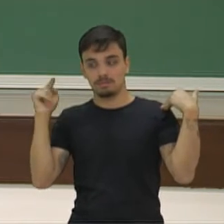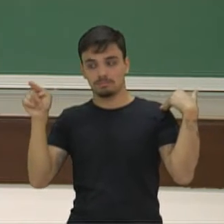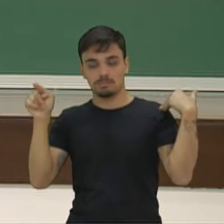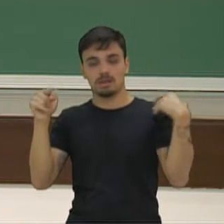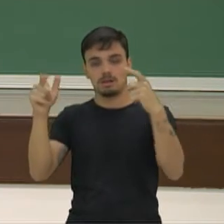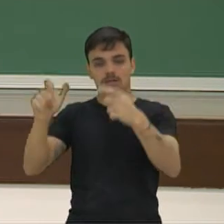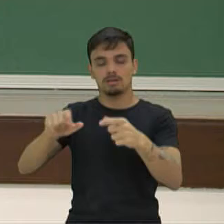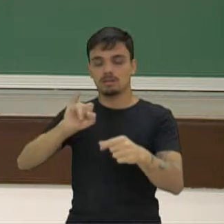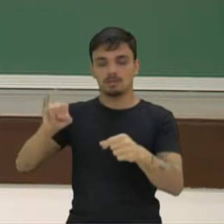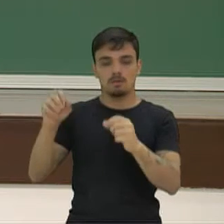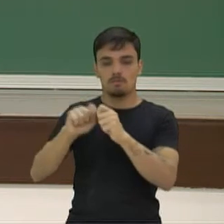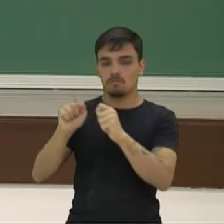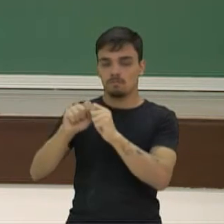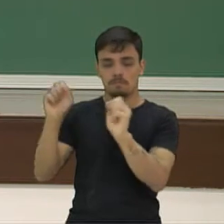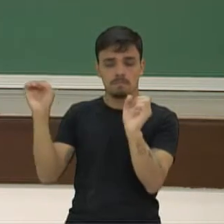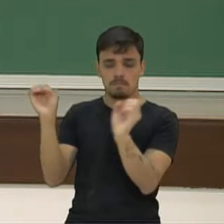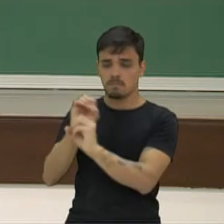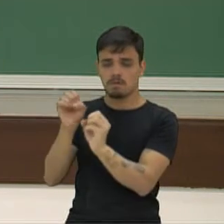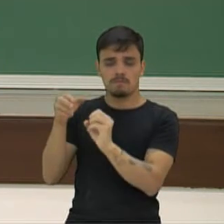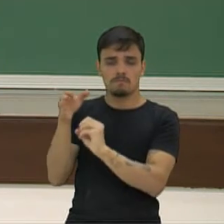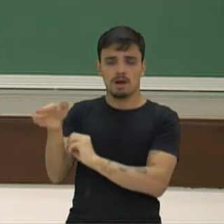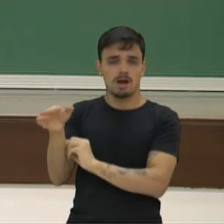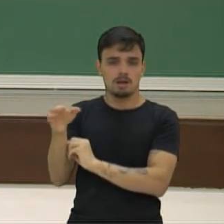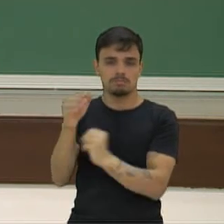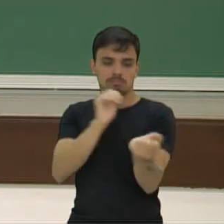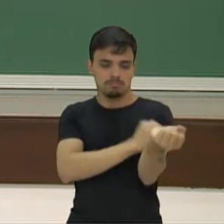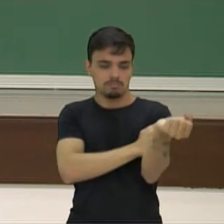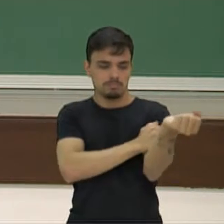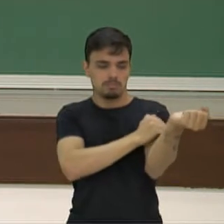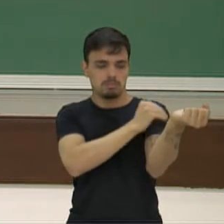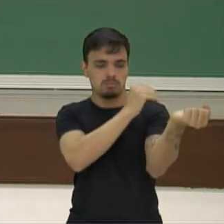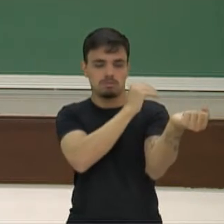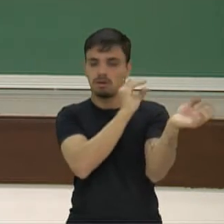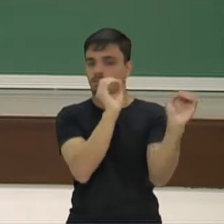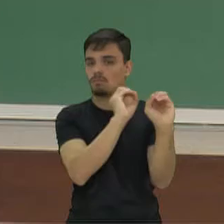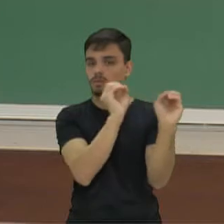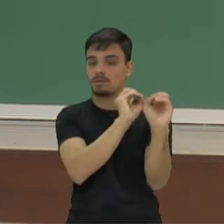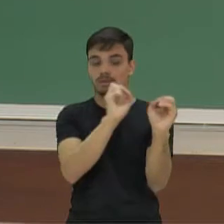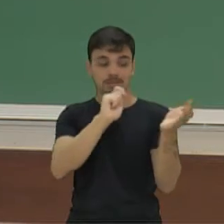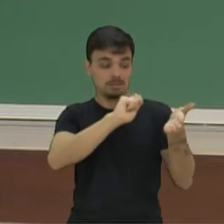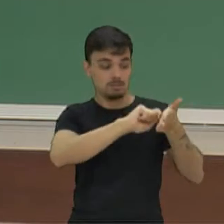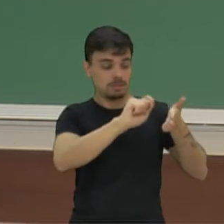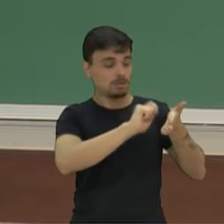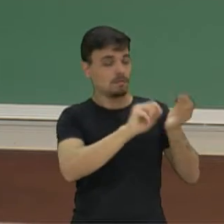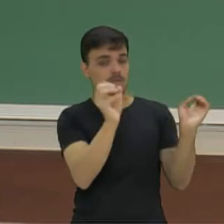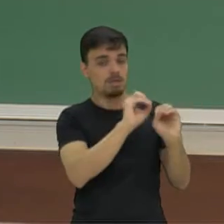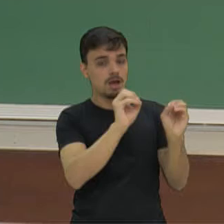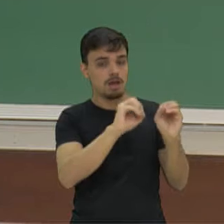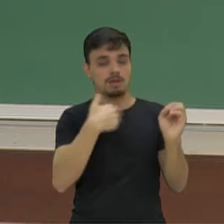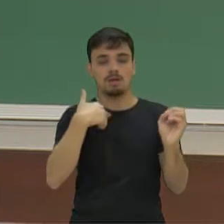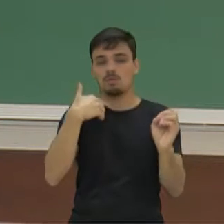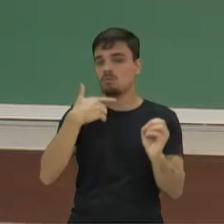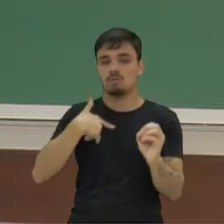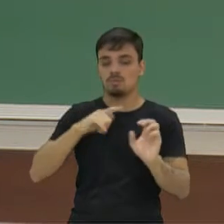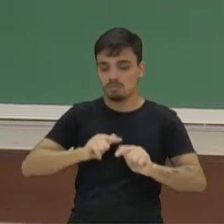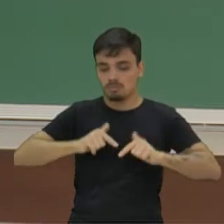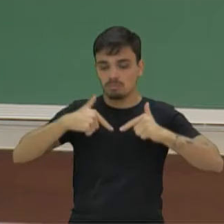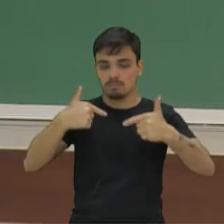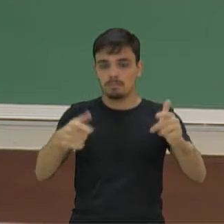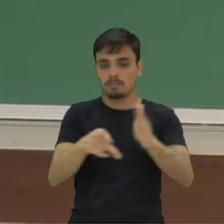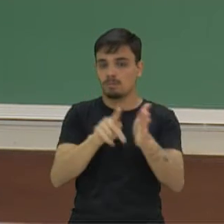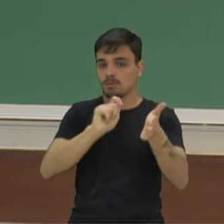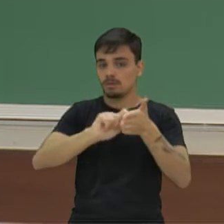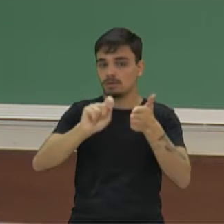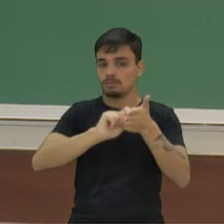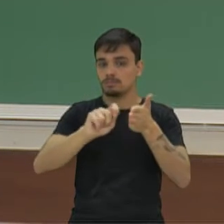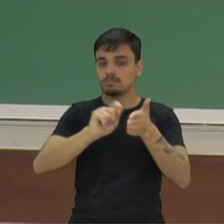Se eu deixo de ir, deixo de ganhar músculos. Se eu deixo de escrever, deixo de ganhar a habilidade da escrita